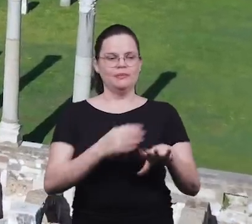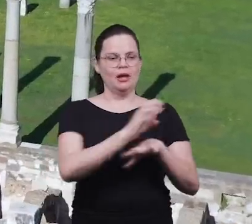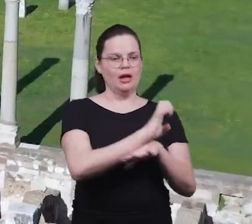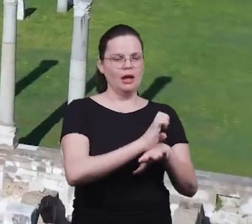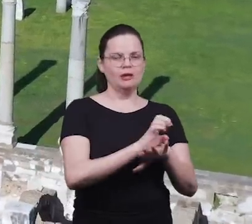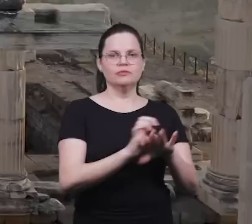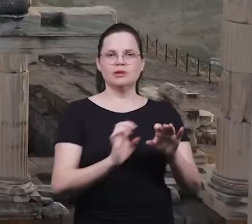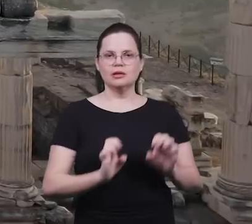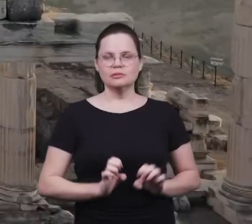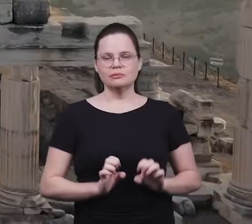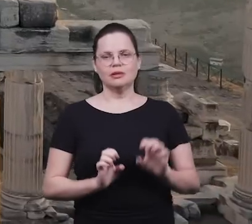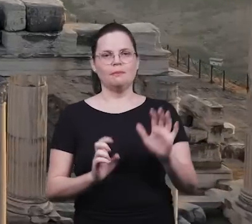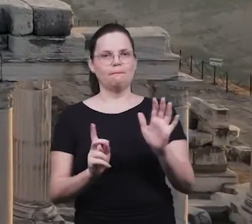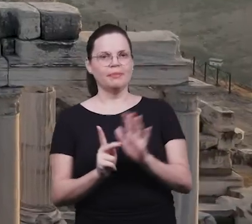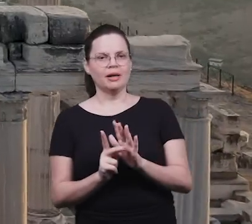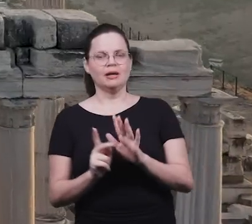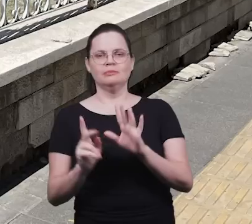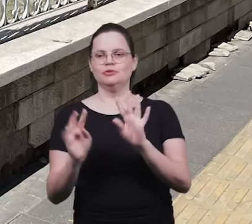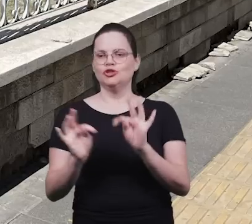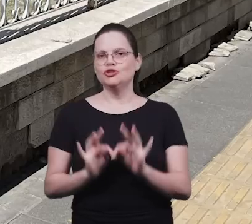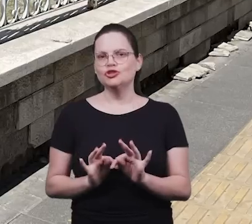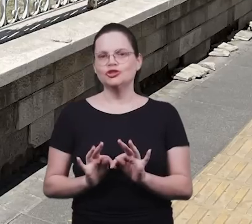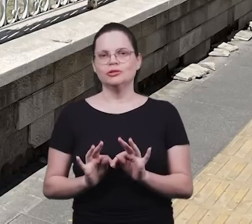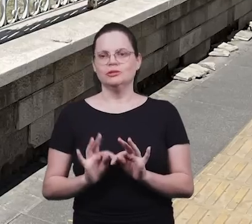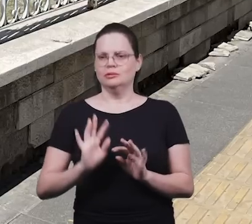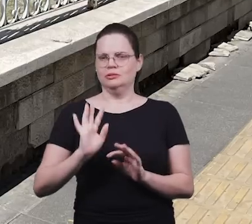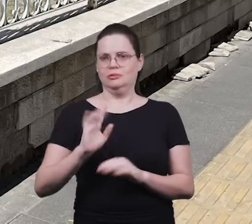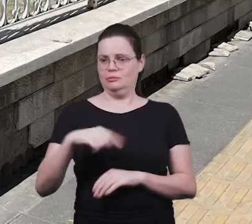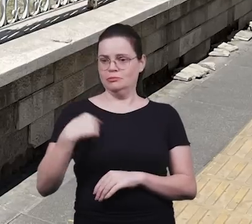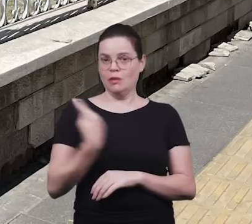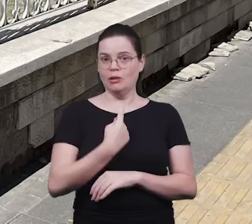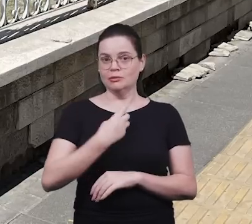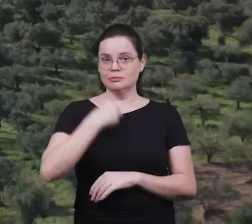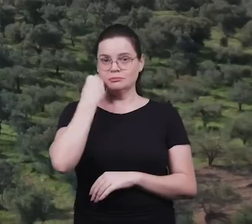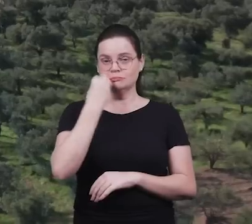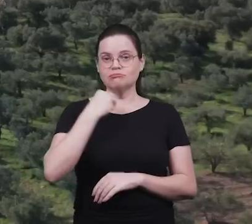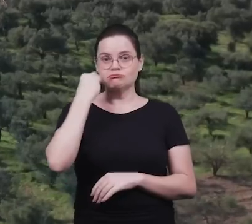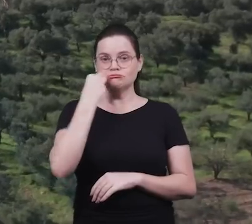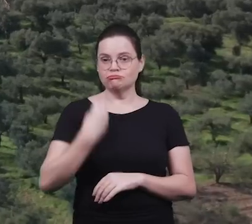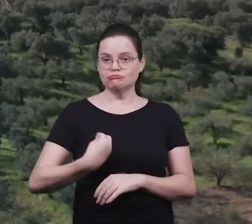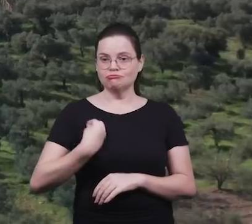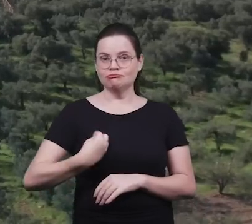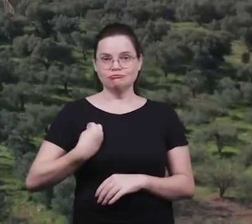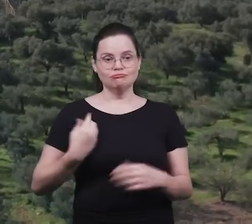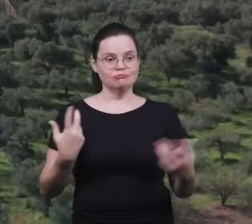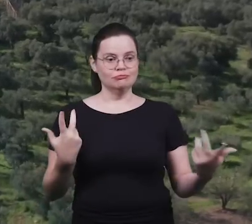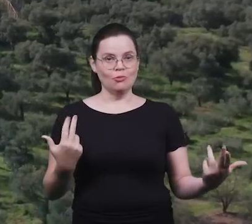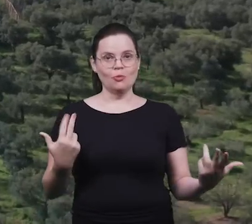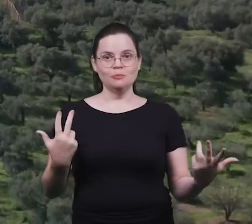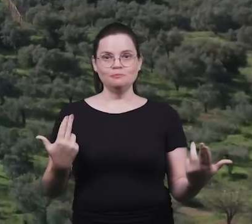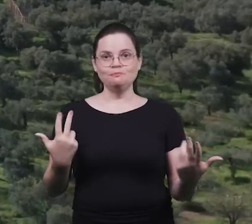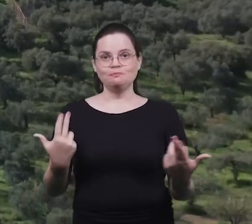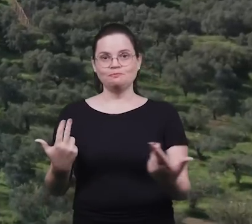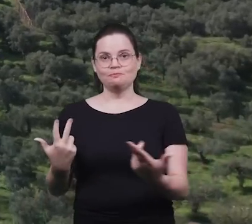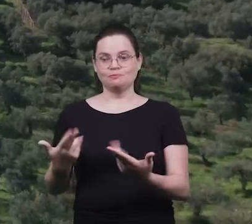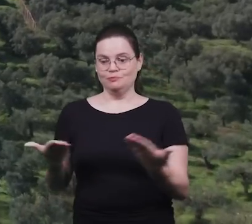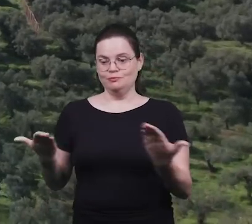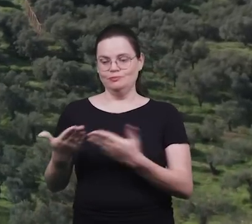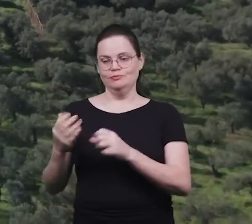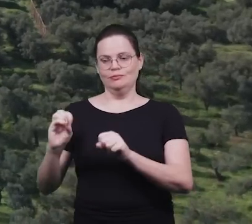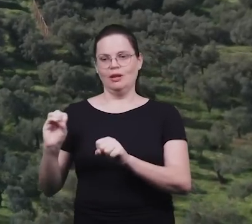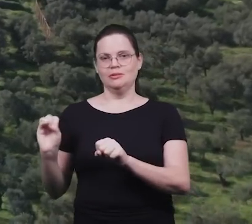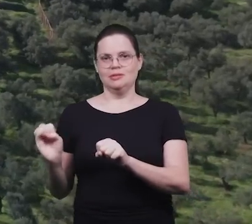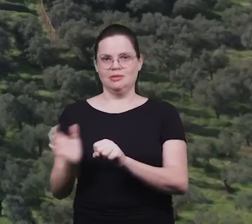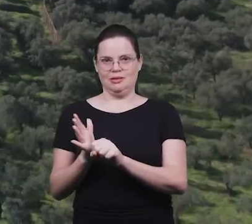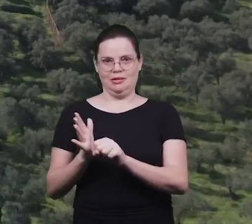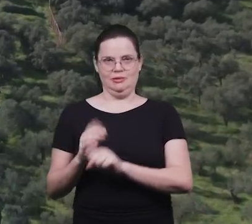de Pérgamo, de Atira, e hoje nós estamos em Sardes. Paramos aqui, talvez os